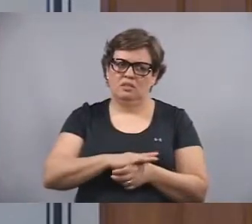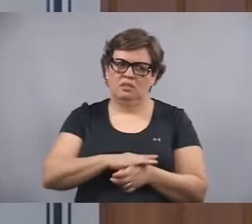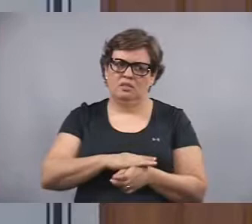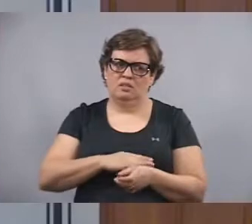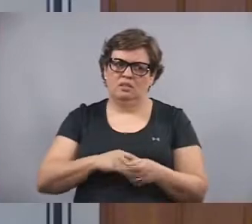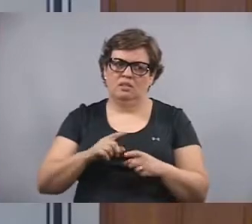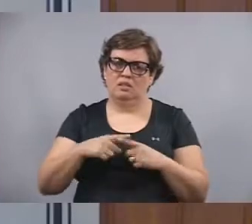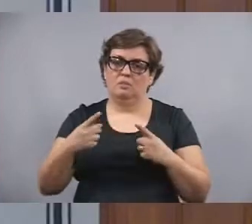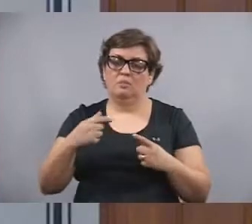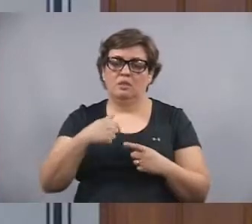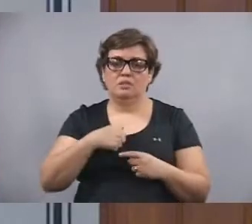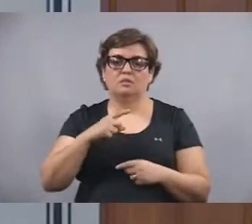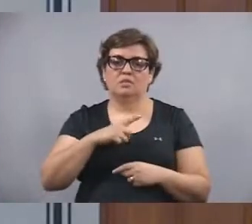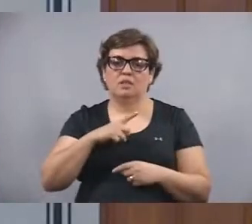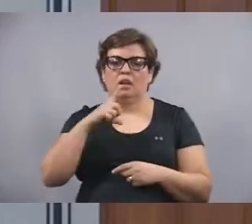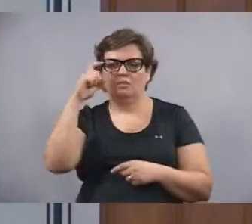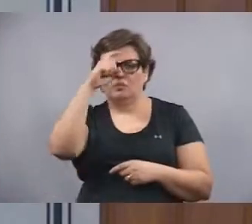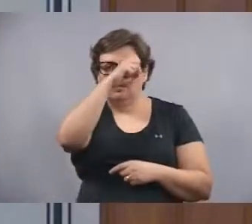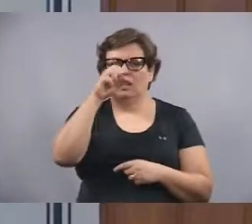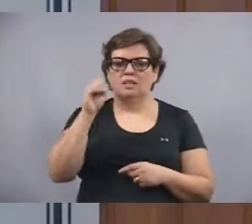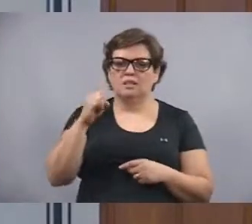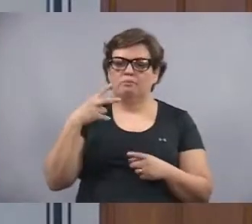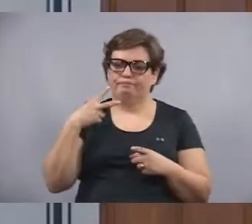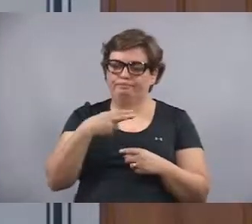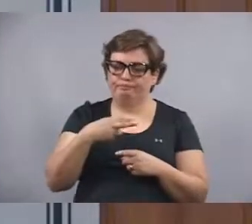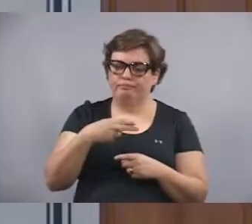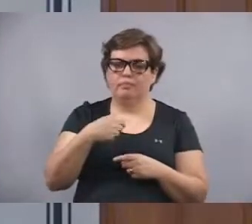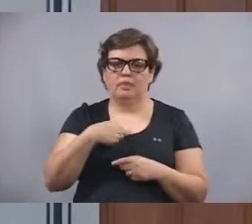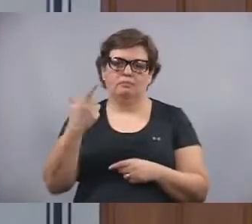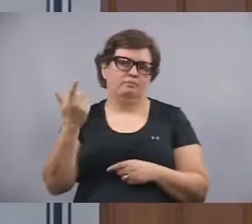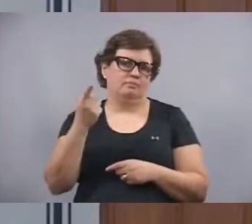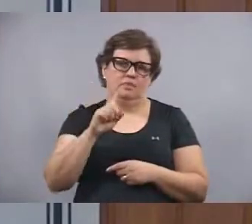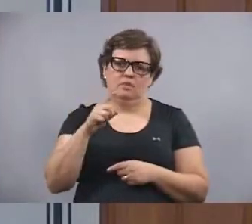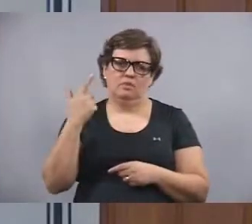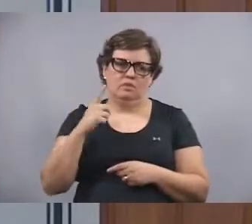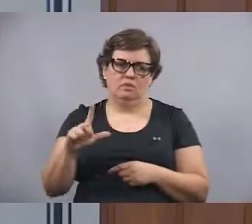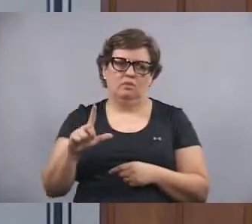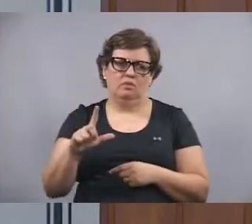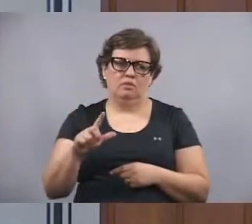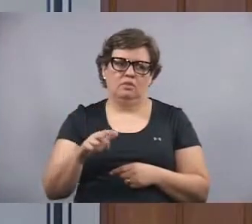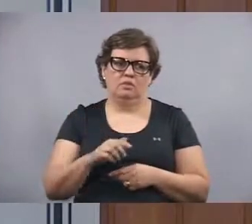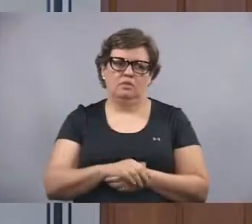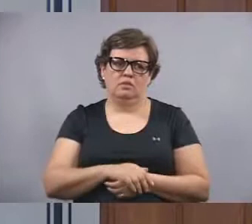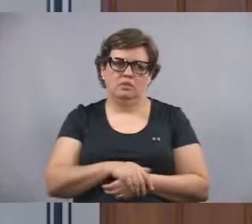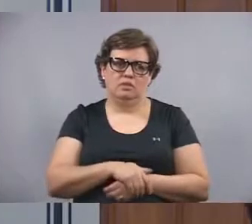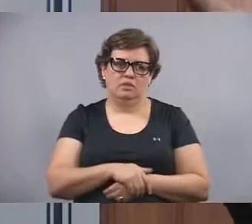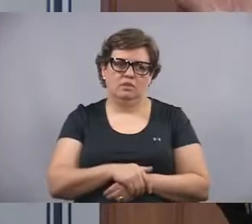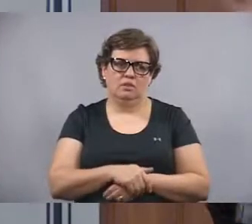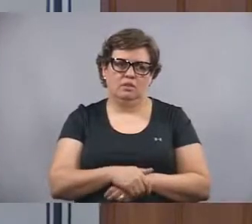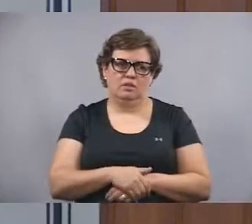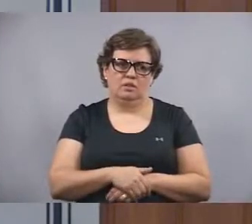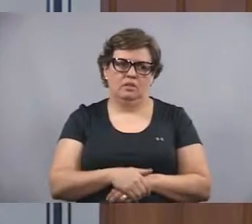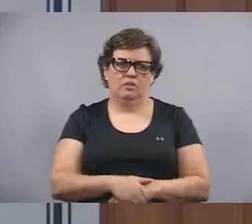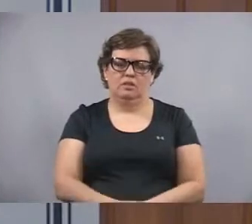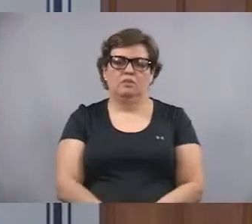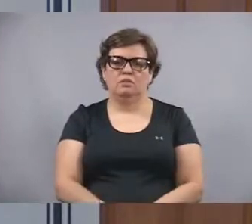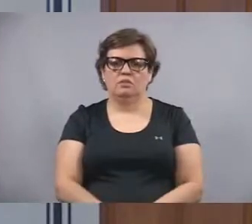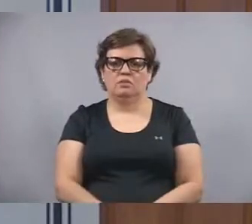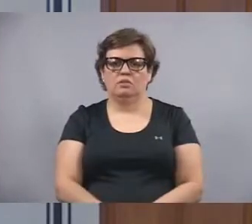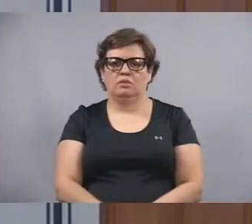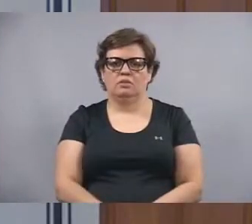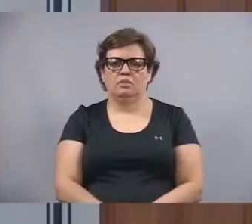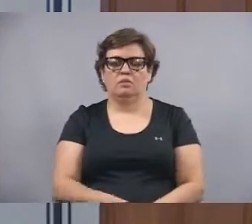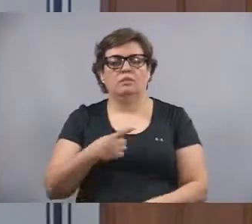tenho uma dificuldade, quando eu estou falando, se cortar, eu não consigo, eu não posso cortar, senão isso corta meu tempo